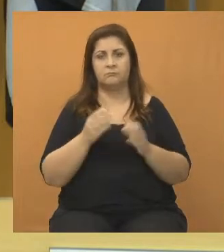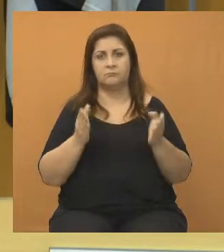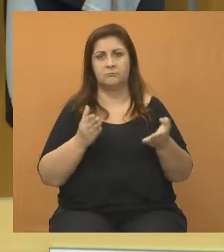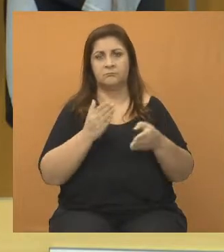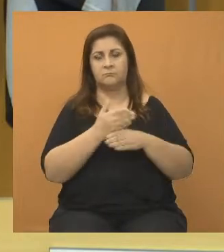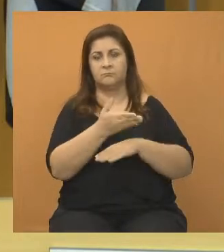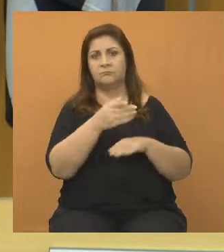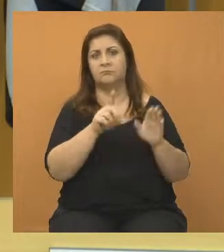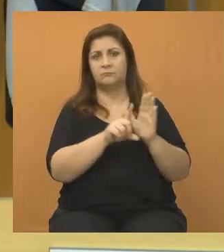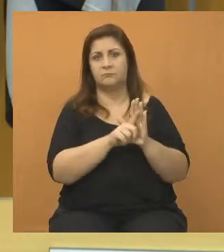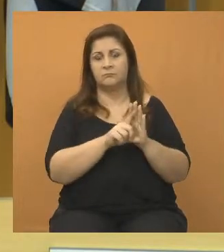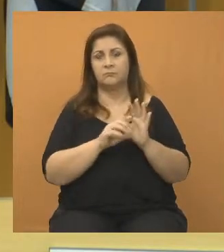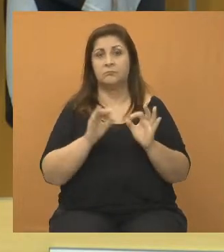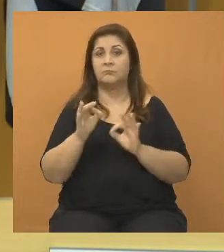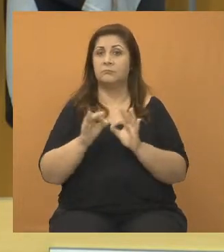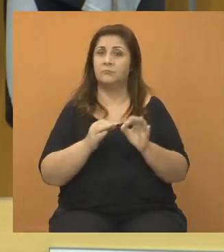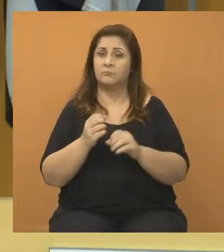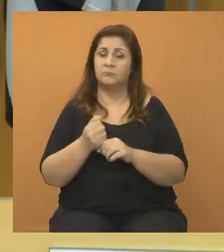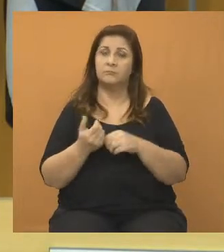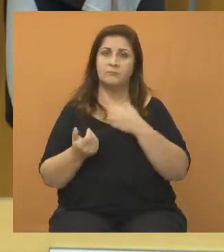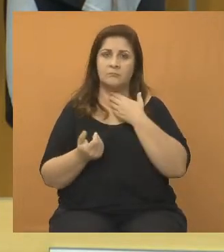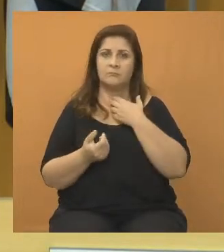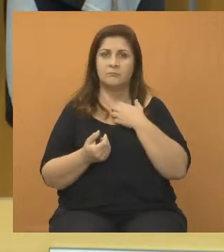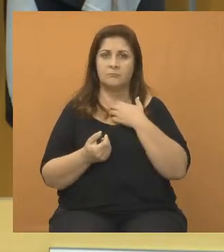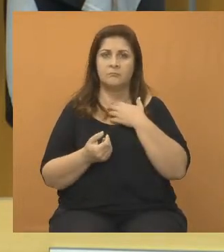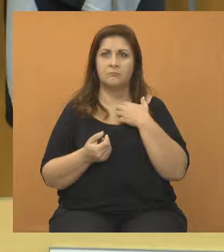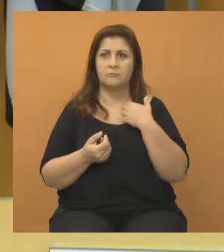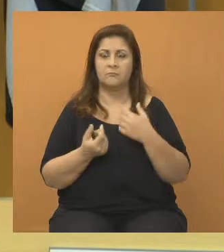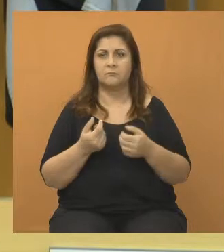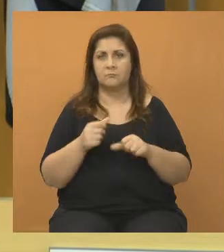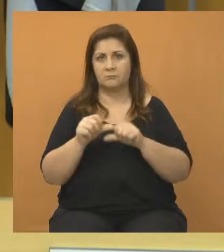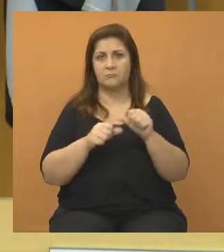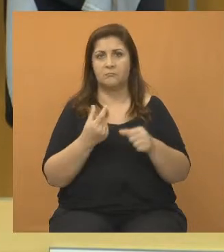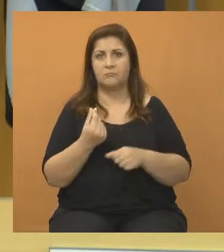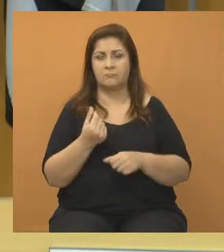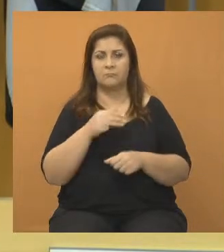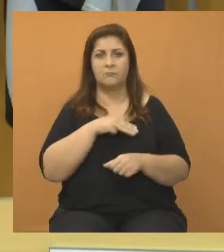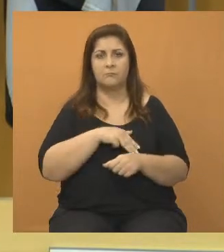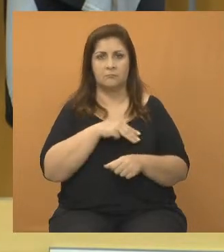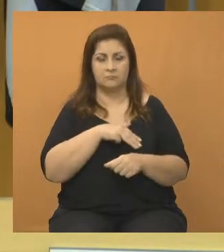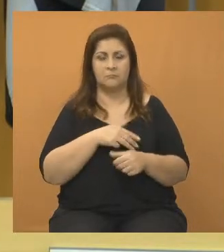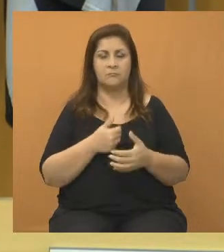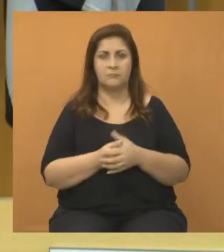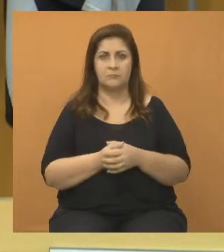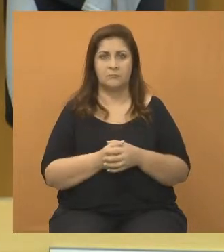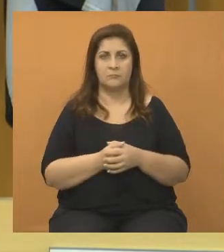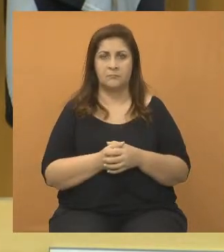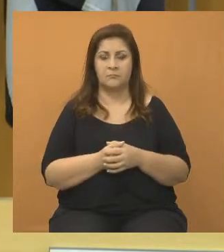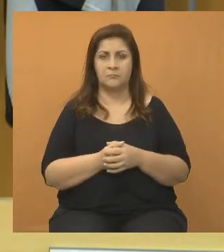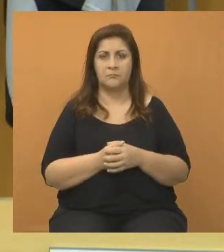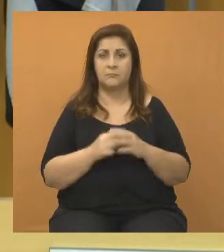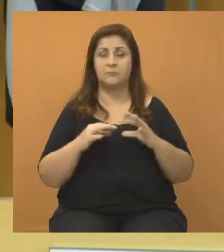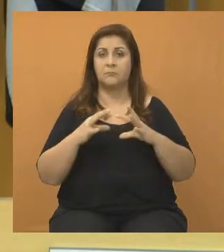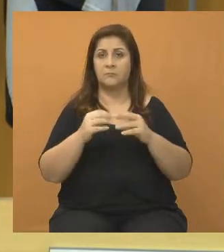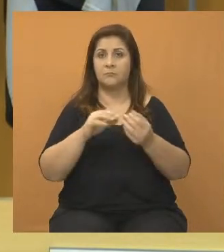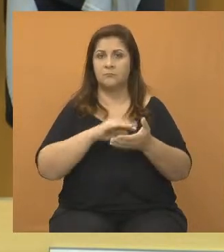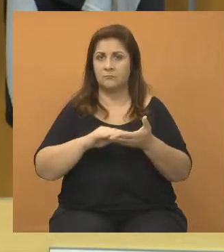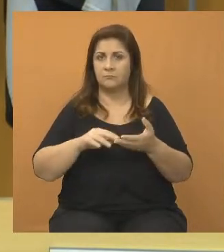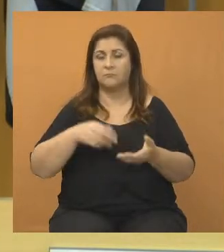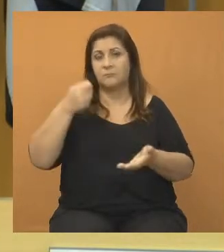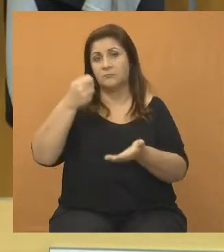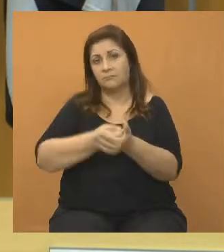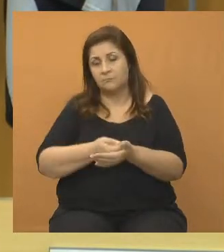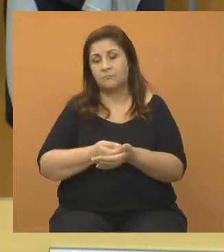algumas leis de reforma administrativa que têm um impacto na folha. Então, todas as folhas têm um aumento um pouco